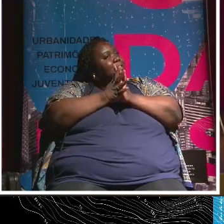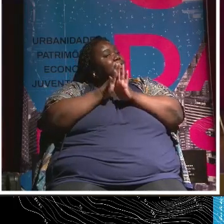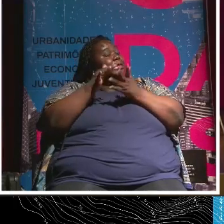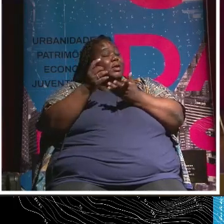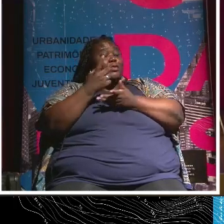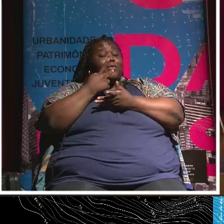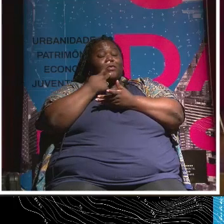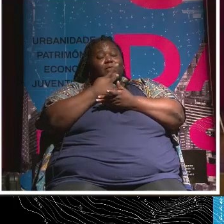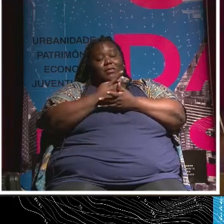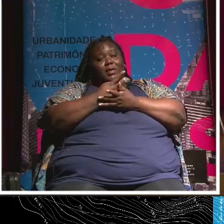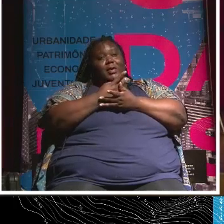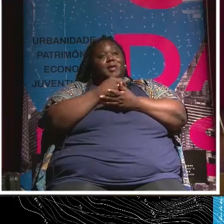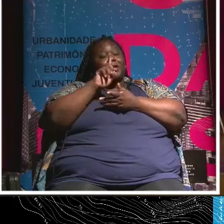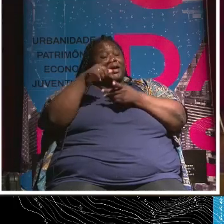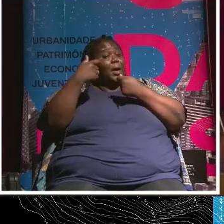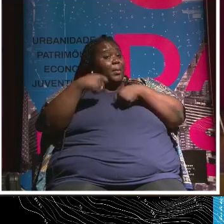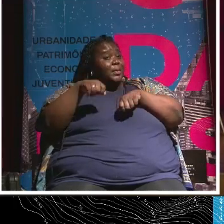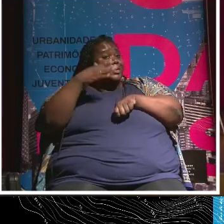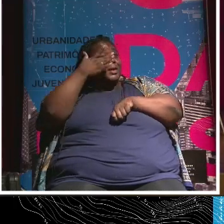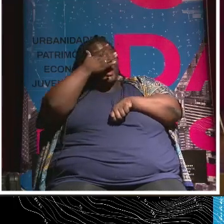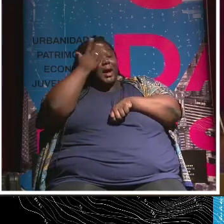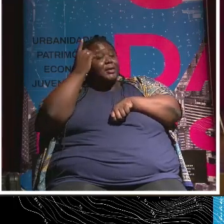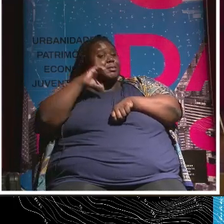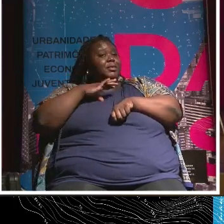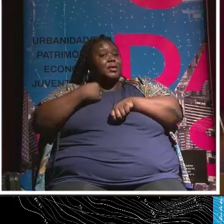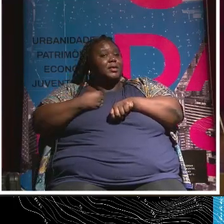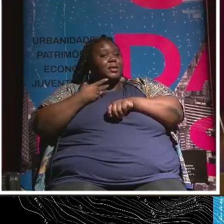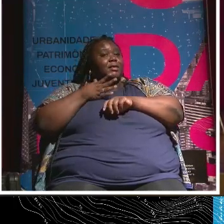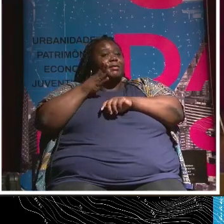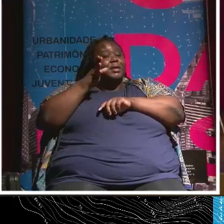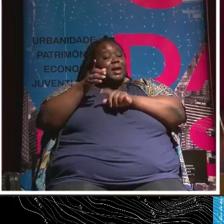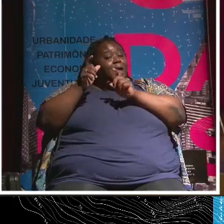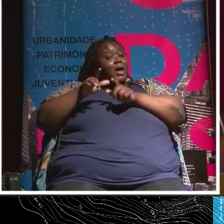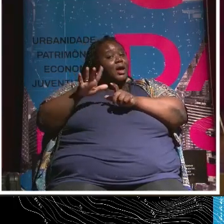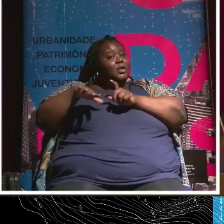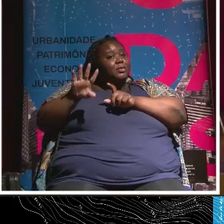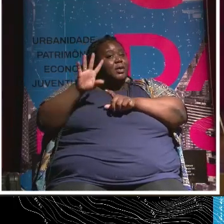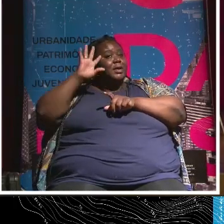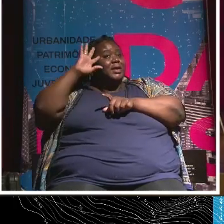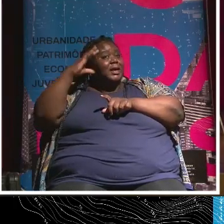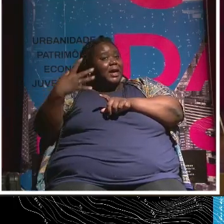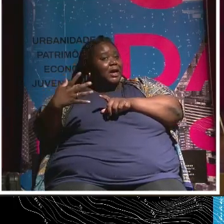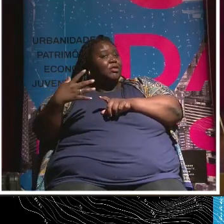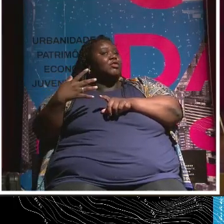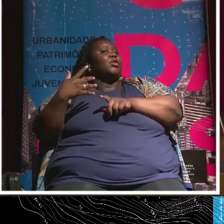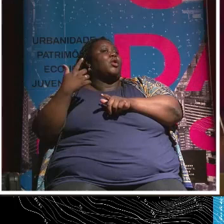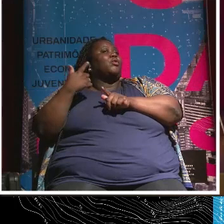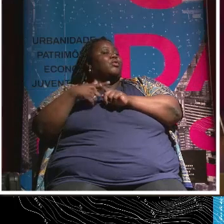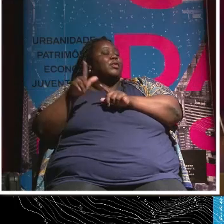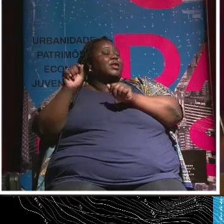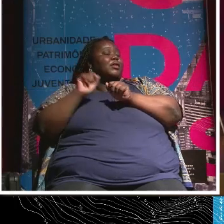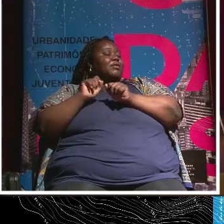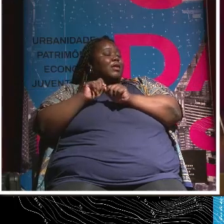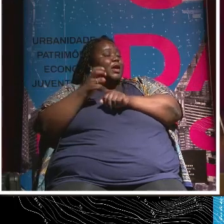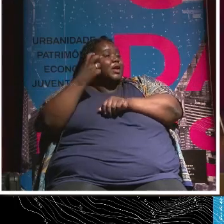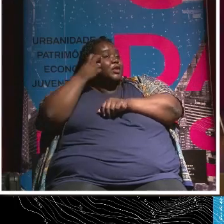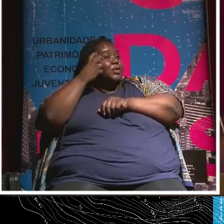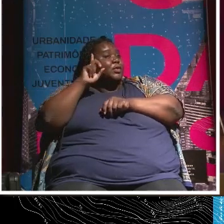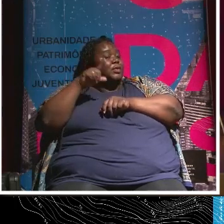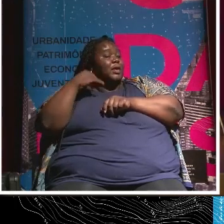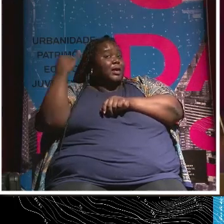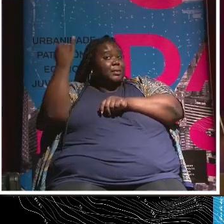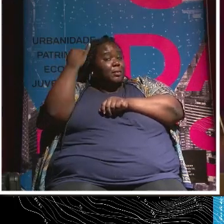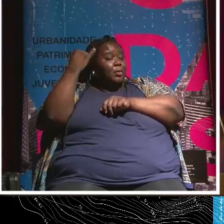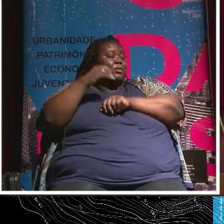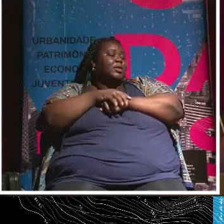fala de que é necessário que as pessoas estejam nos lugares onde se toma decisões, onde que se produz conhecimento, acho que é muito